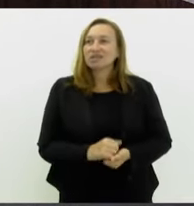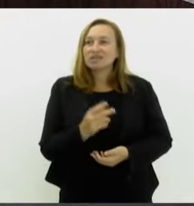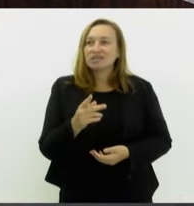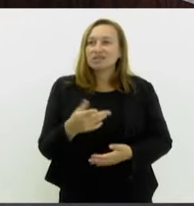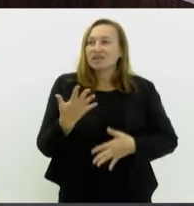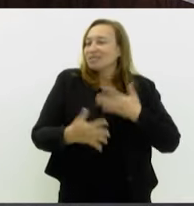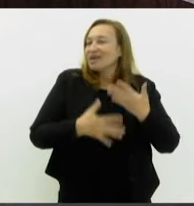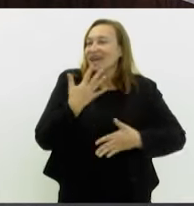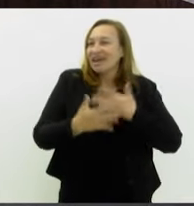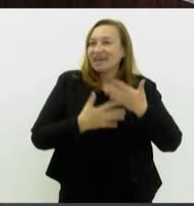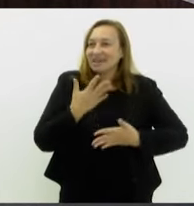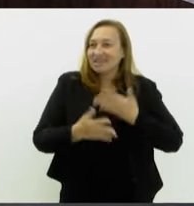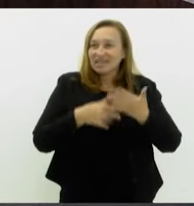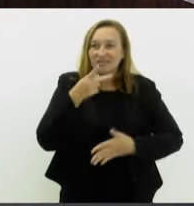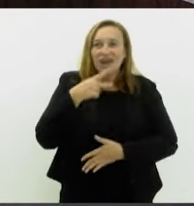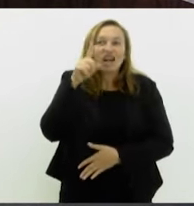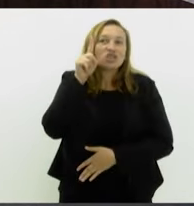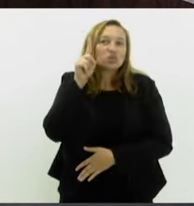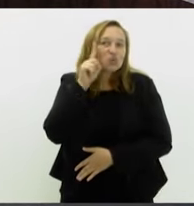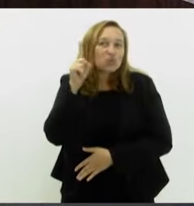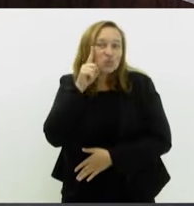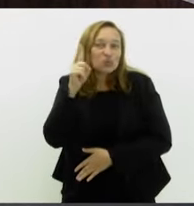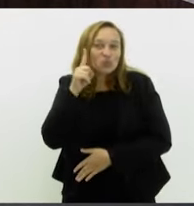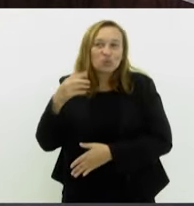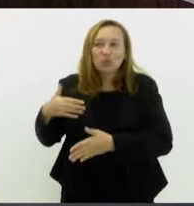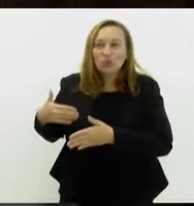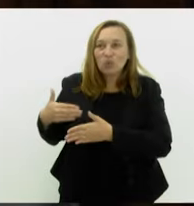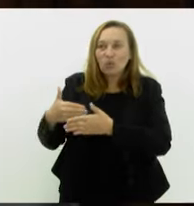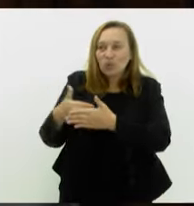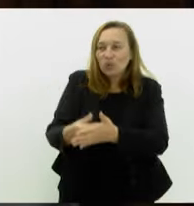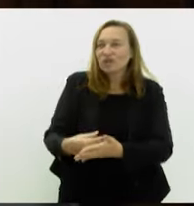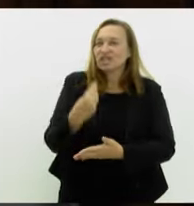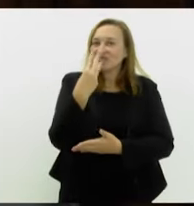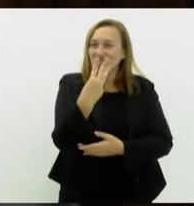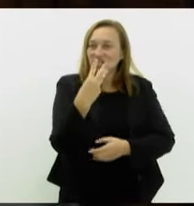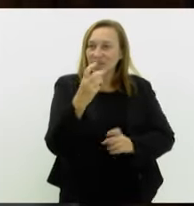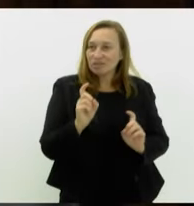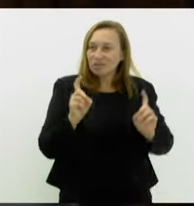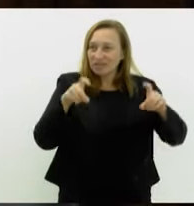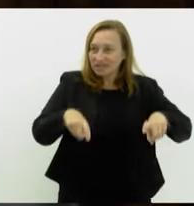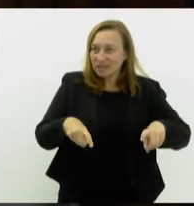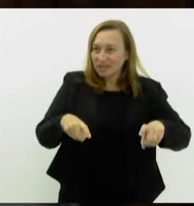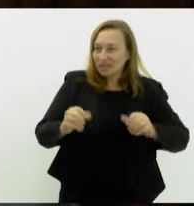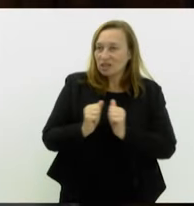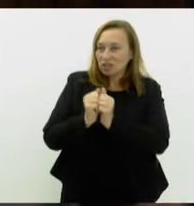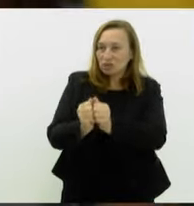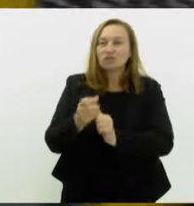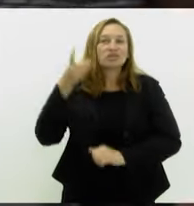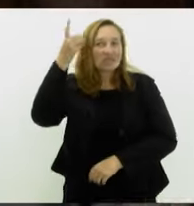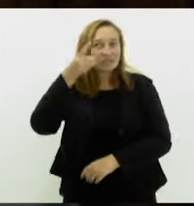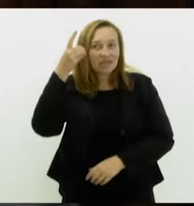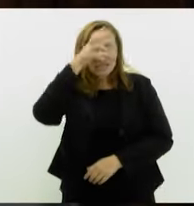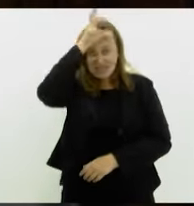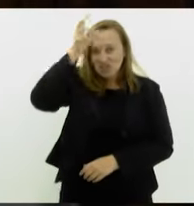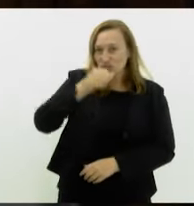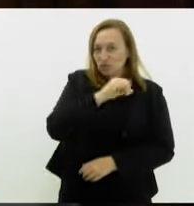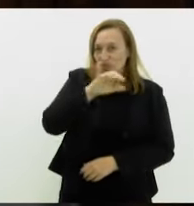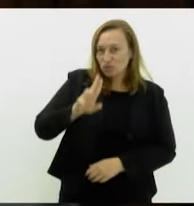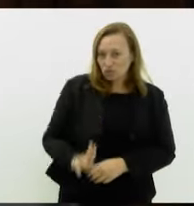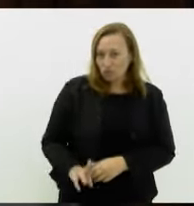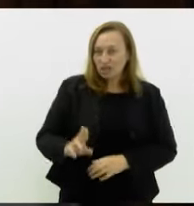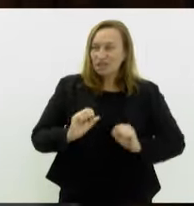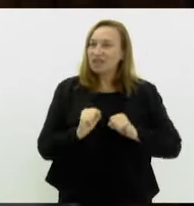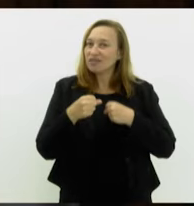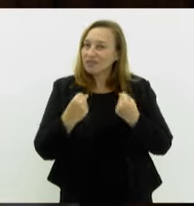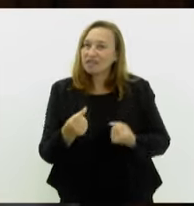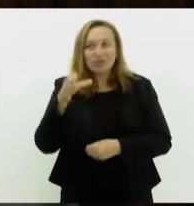a minha alegria de todos os dias ao longo desses três mandatos contar sempre com a deputada tiju na defesa